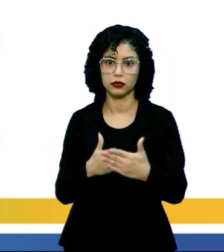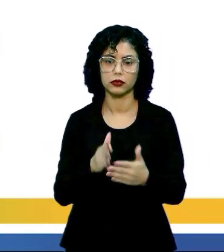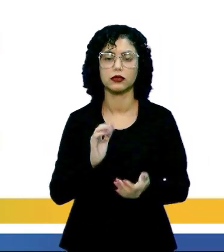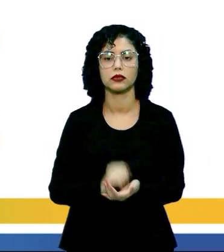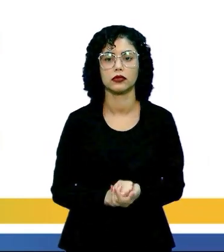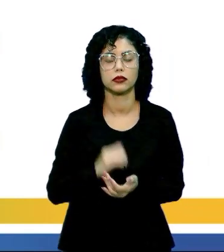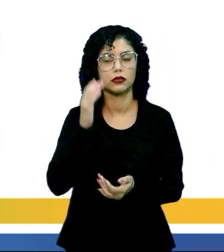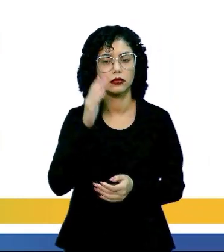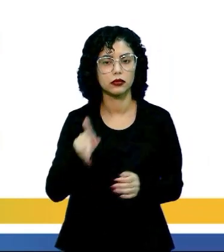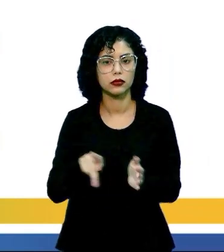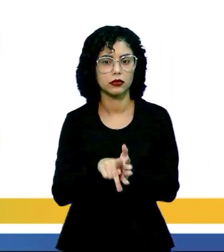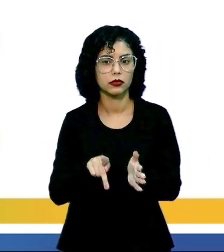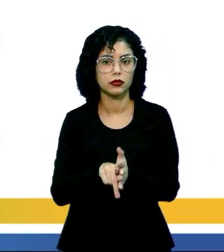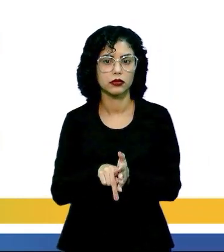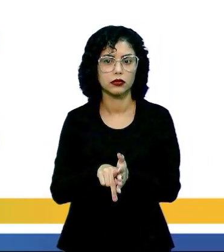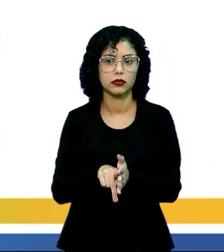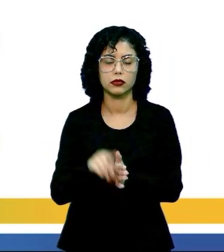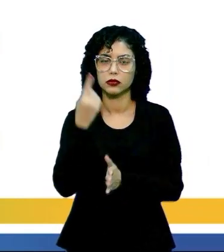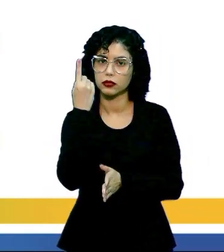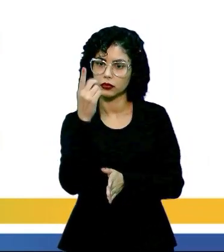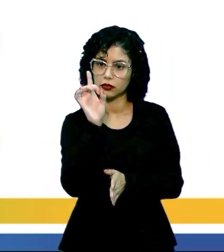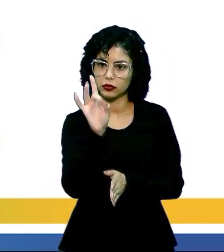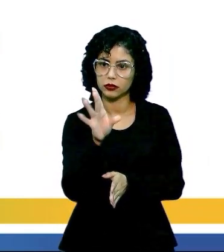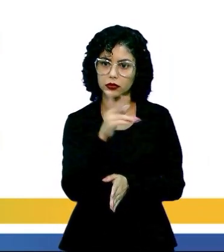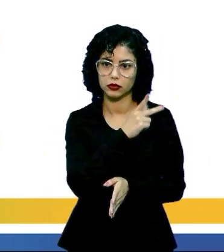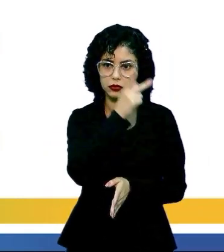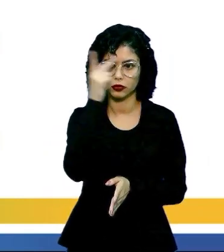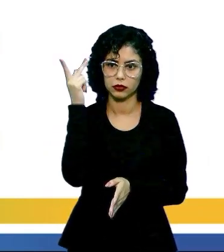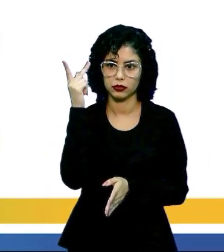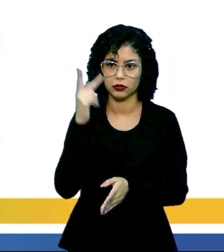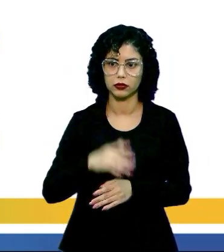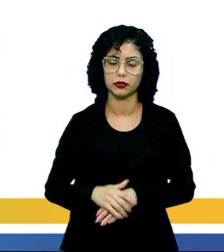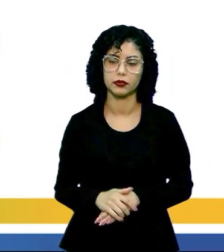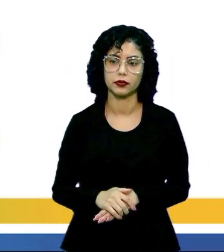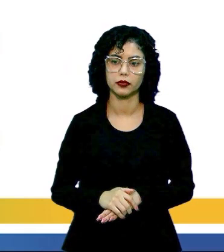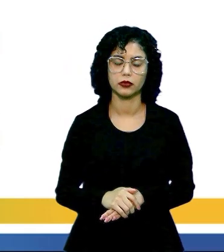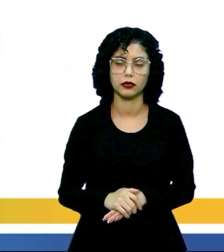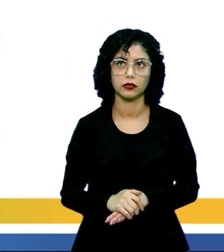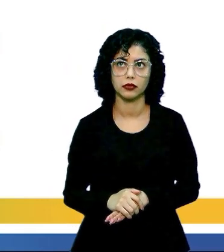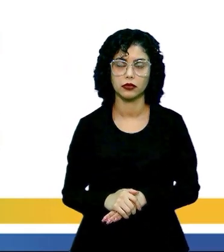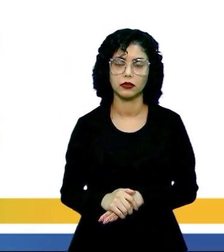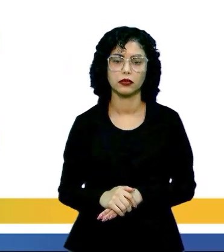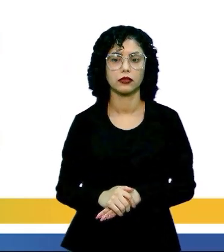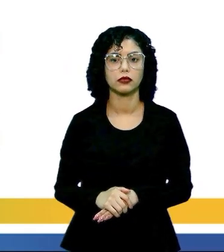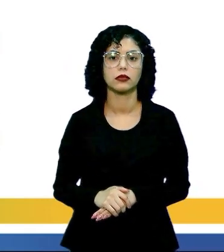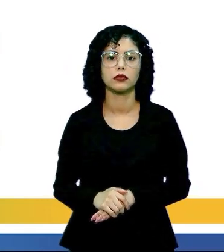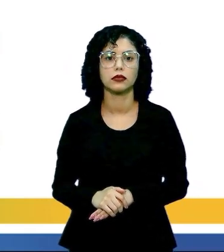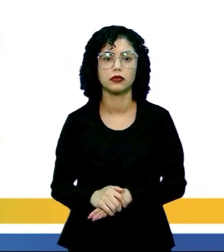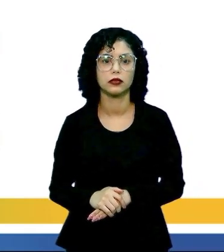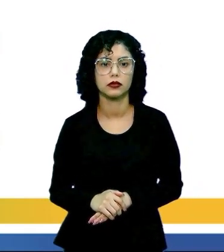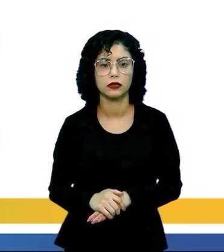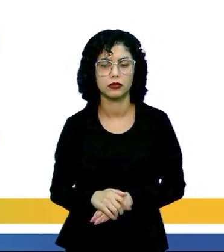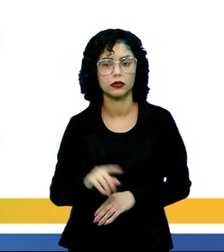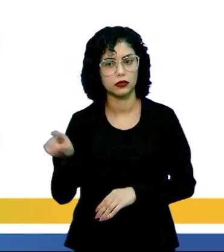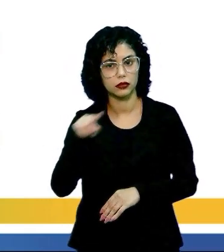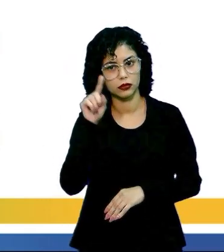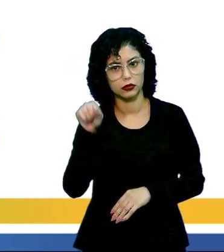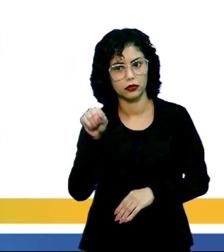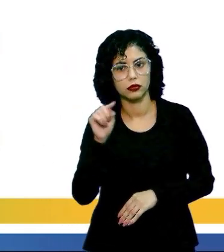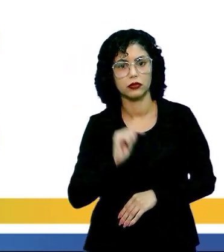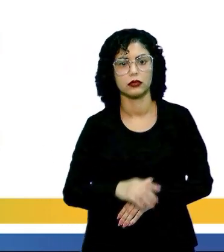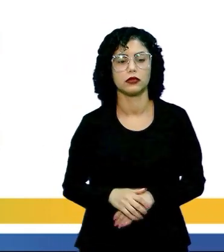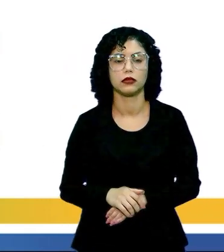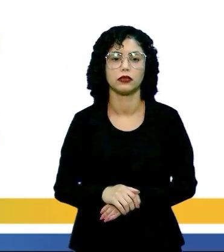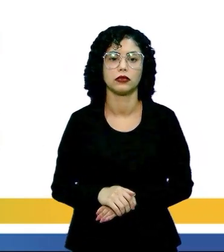sua concentração em uma só pessoa. Olha aí, vamos botar um ponto de interrogação